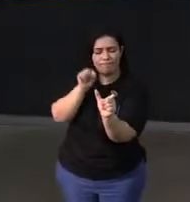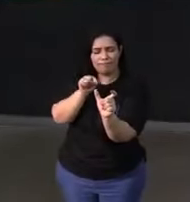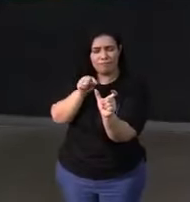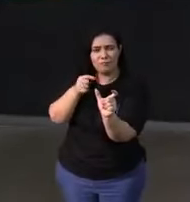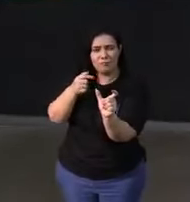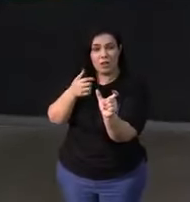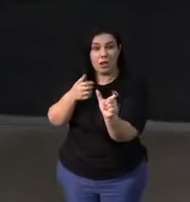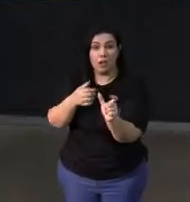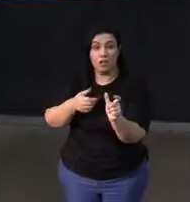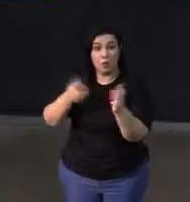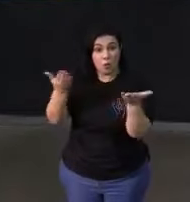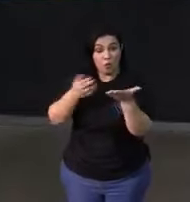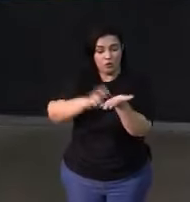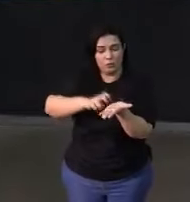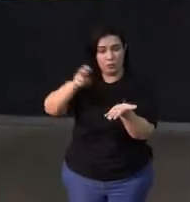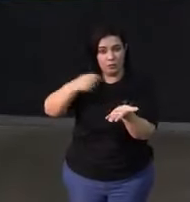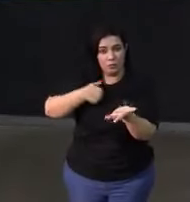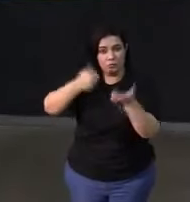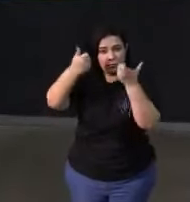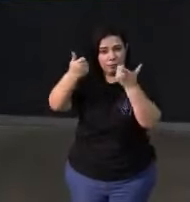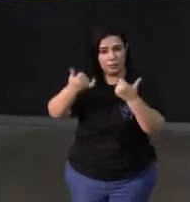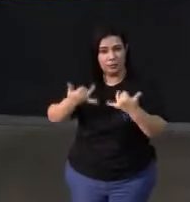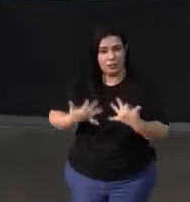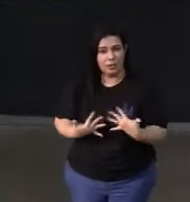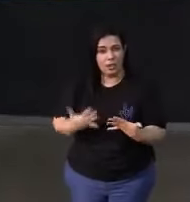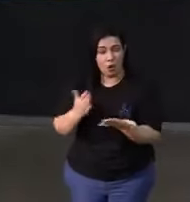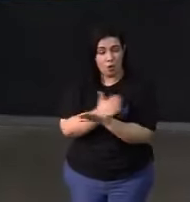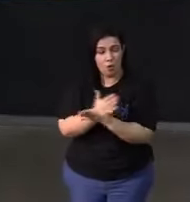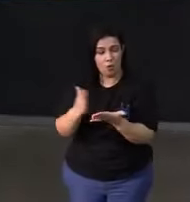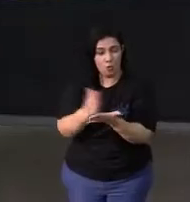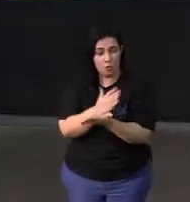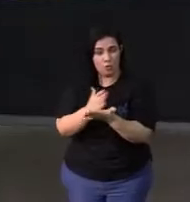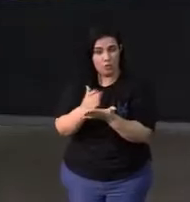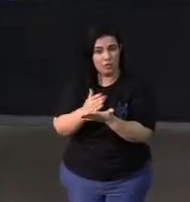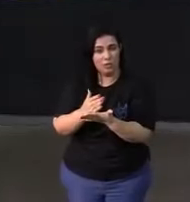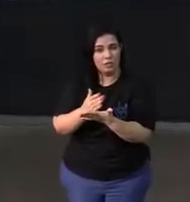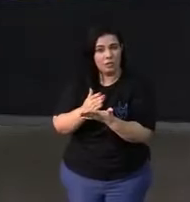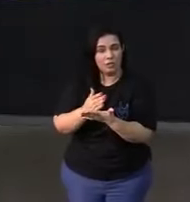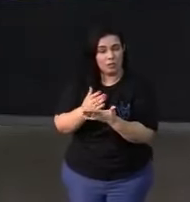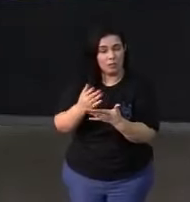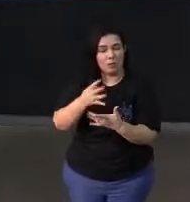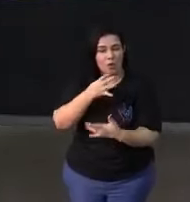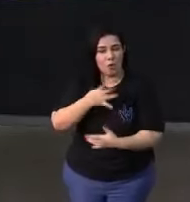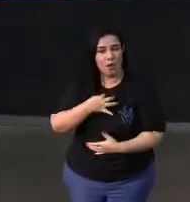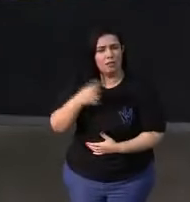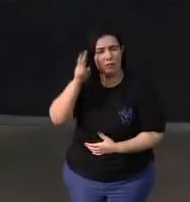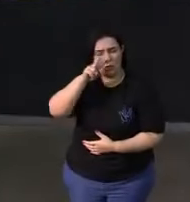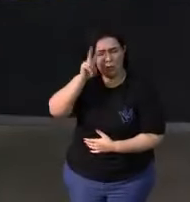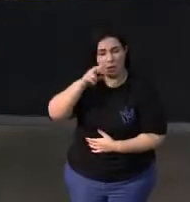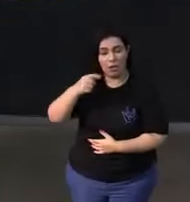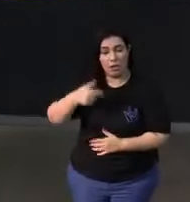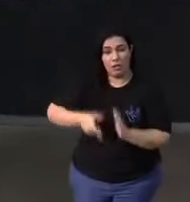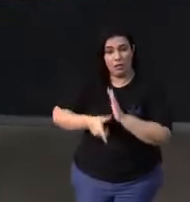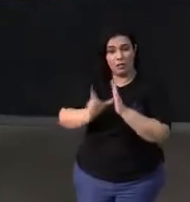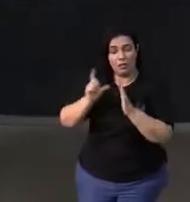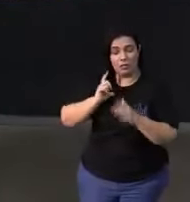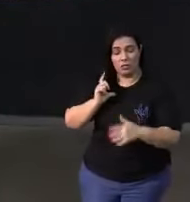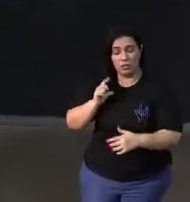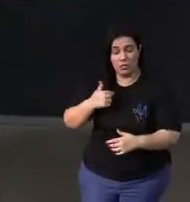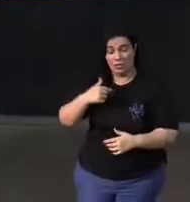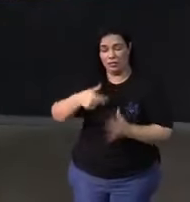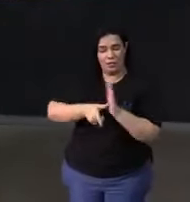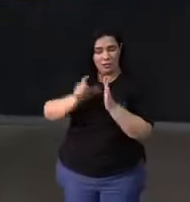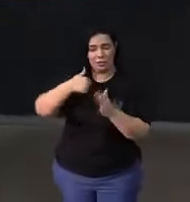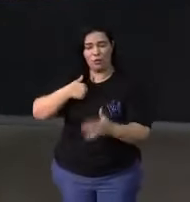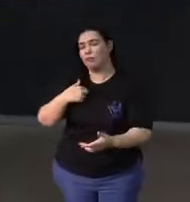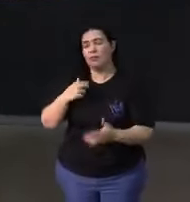Eu contei hoje de manhã aqui, alguns que me acompanham há algum tempo vão se lembrar. Quando me converti, eu era músico do